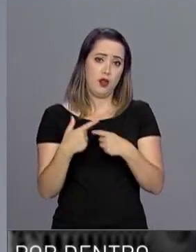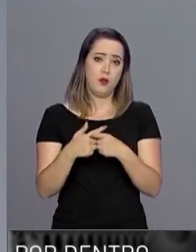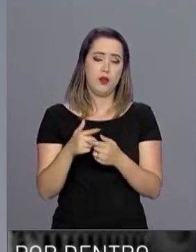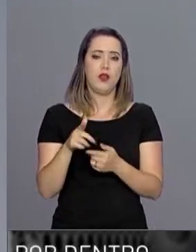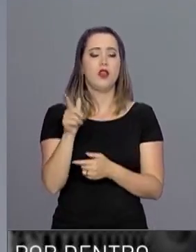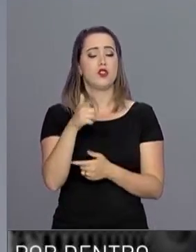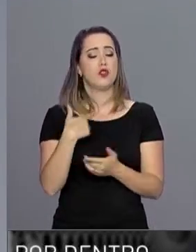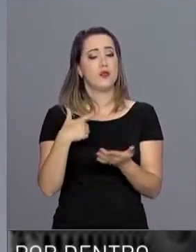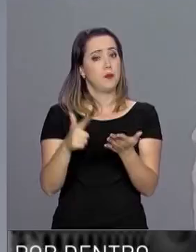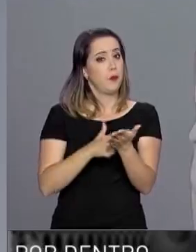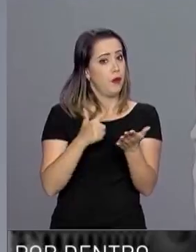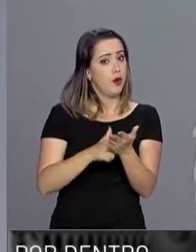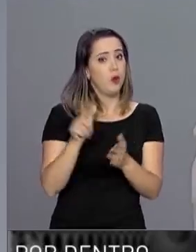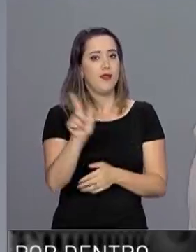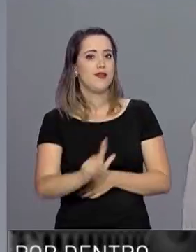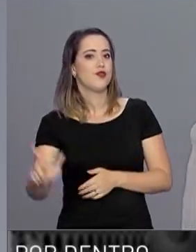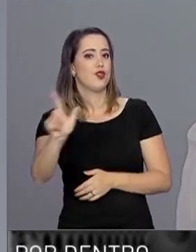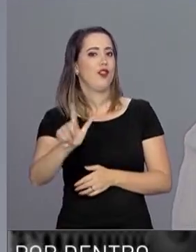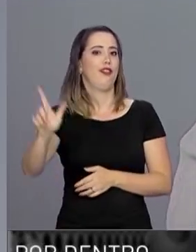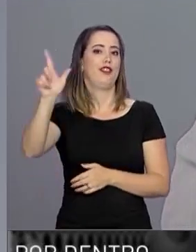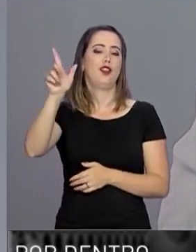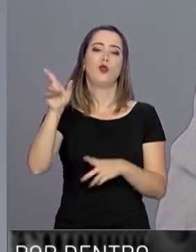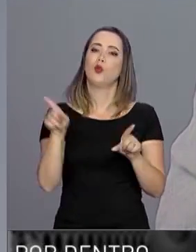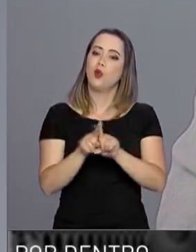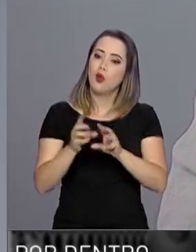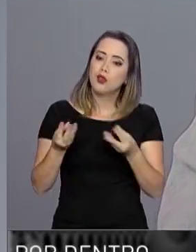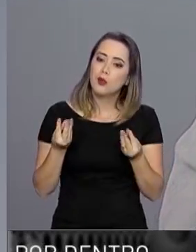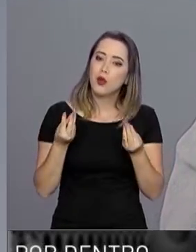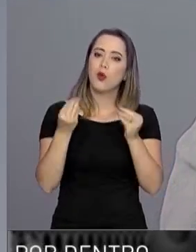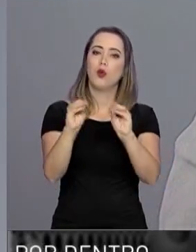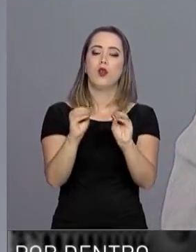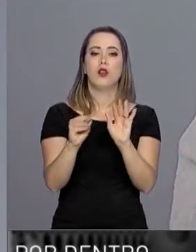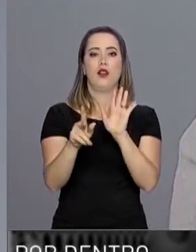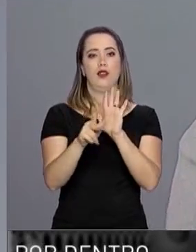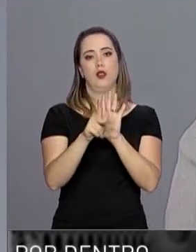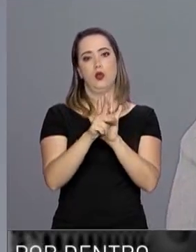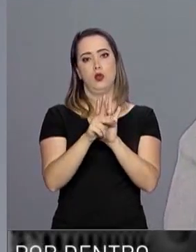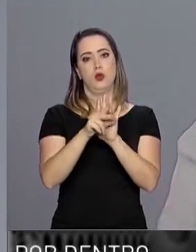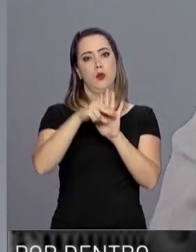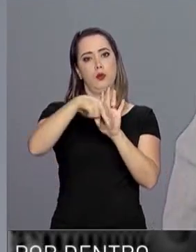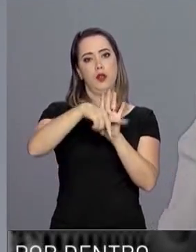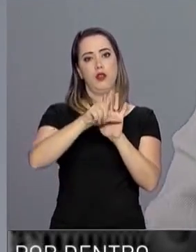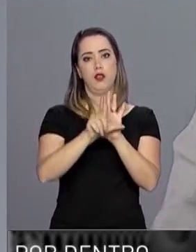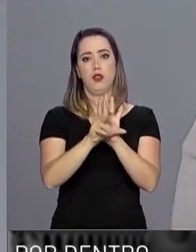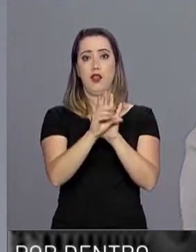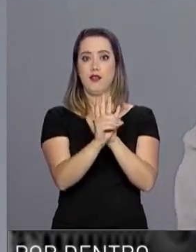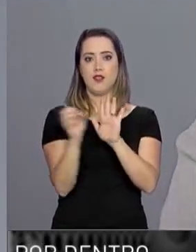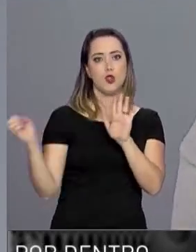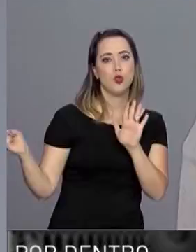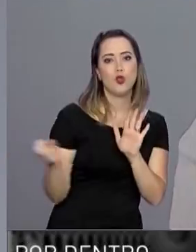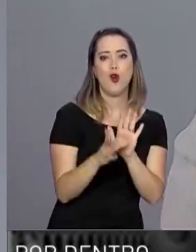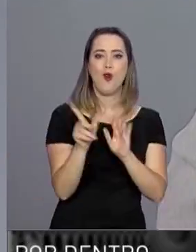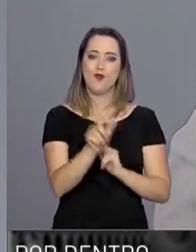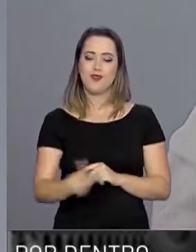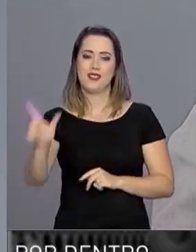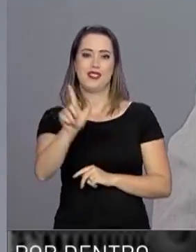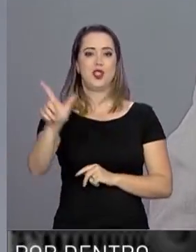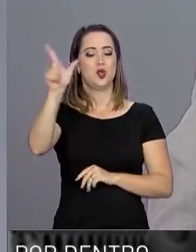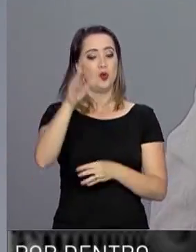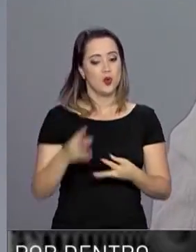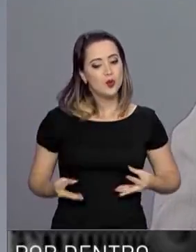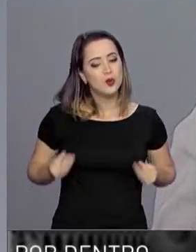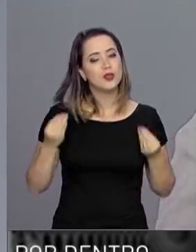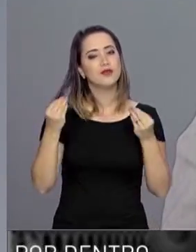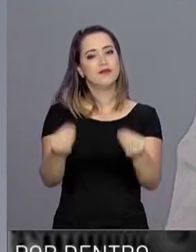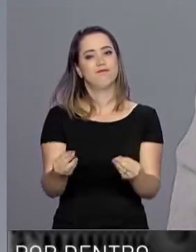com livros de literatura, que também foram acrescidos ao PNLD de forma inédita, garantindo que nós vamos ter livros de